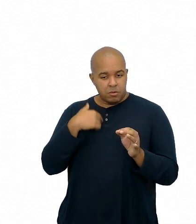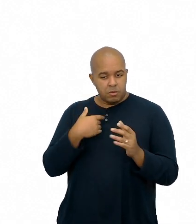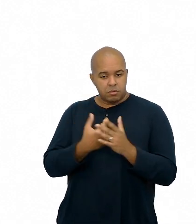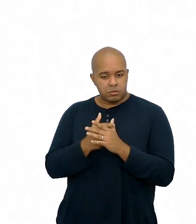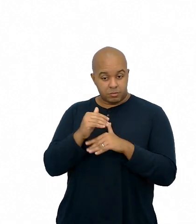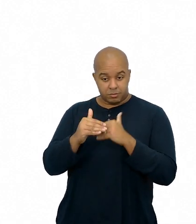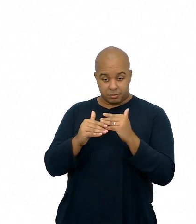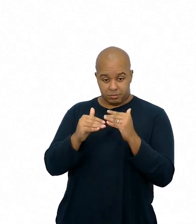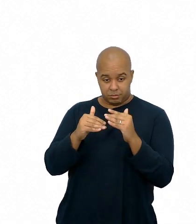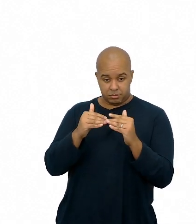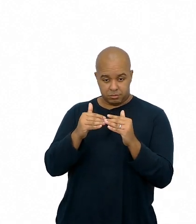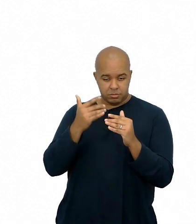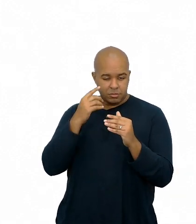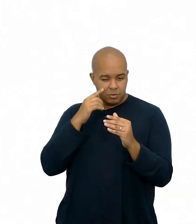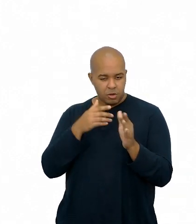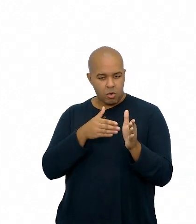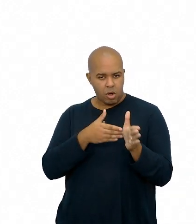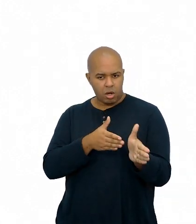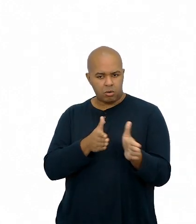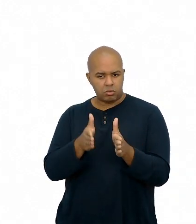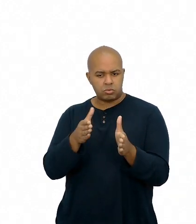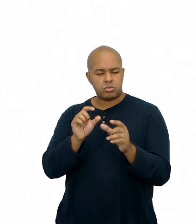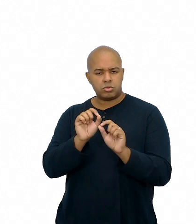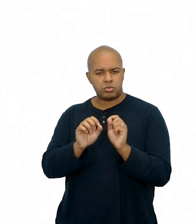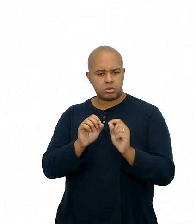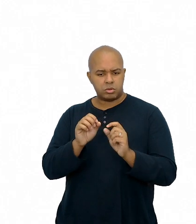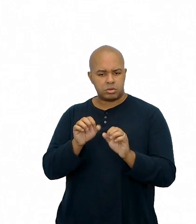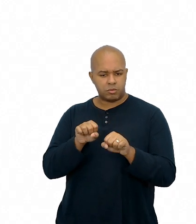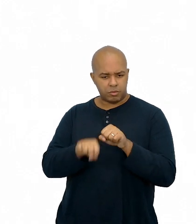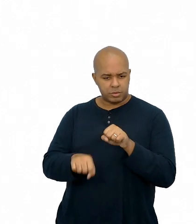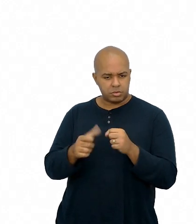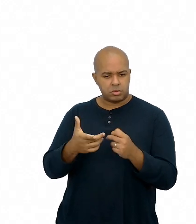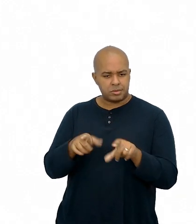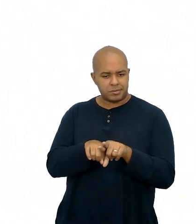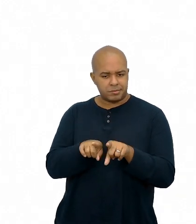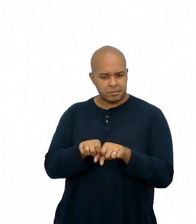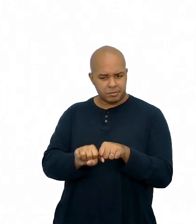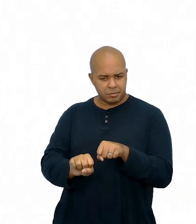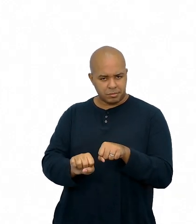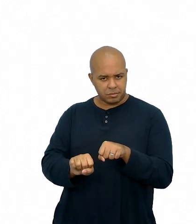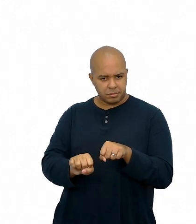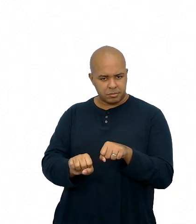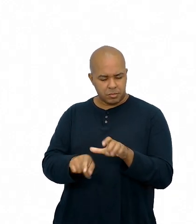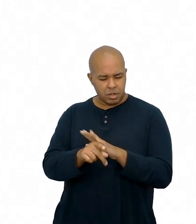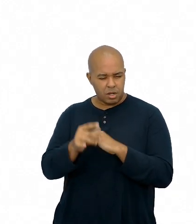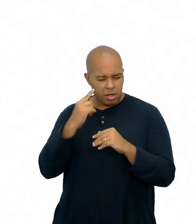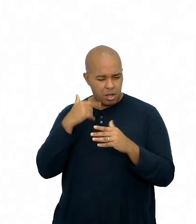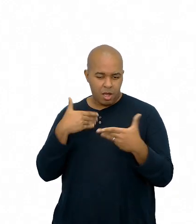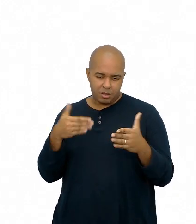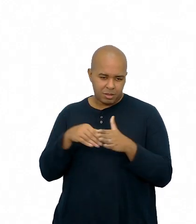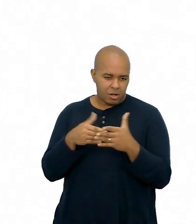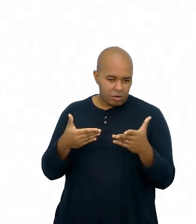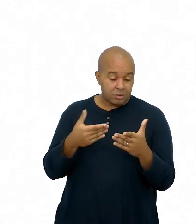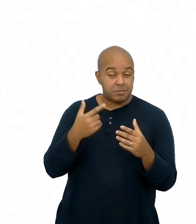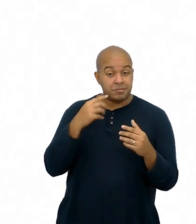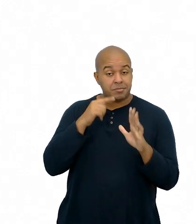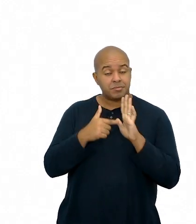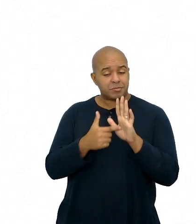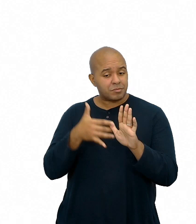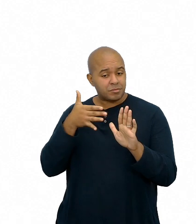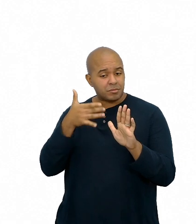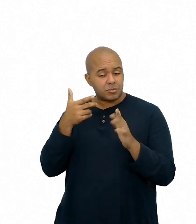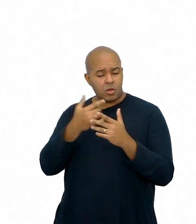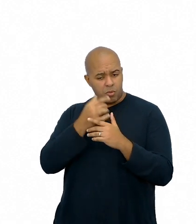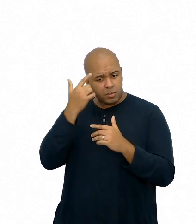nós recuperamos o percurso, né, desenvolvido nas formações até o presente momento, apresentamos